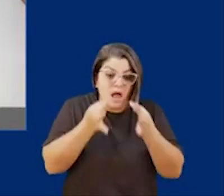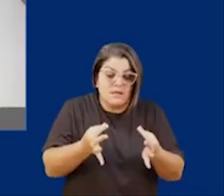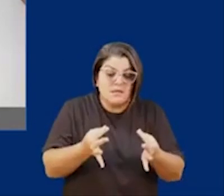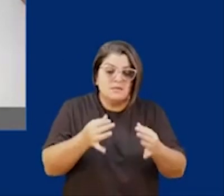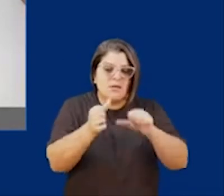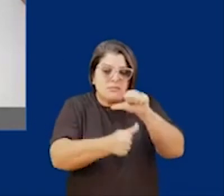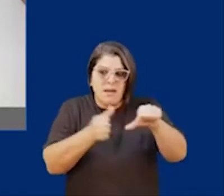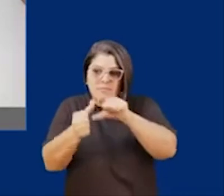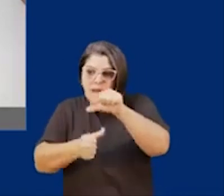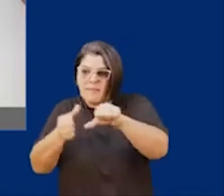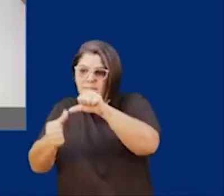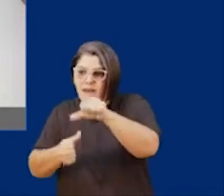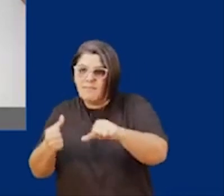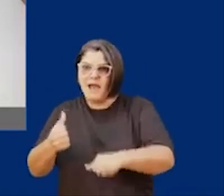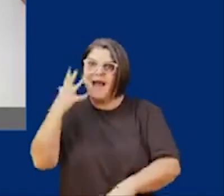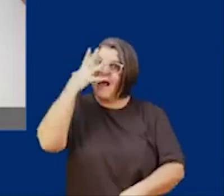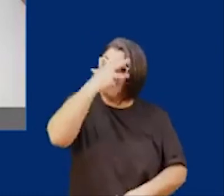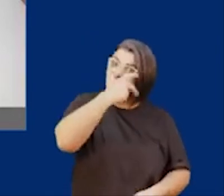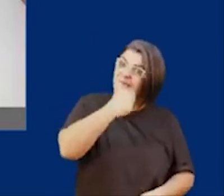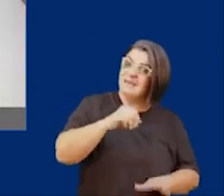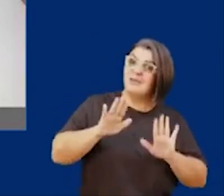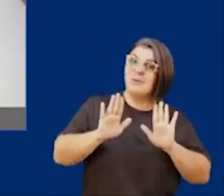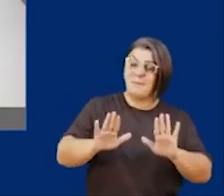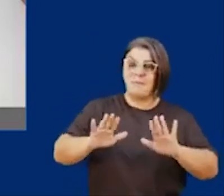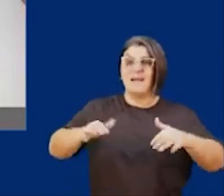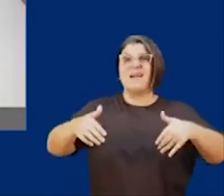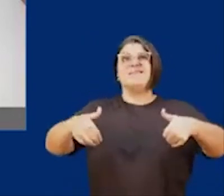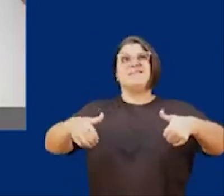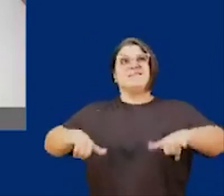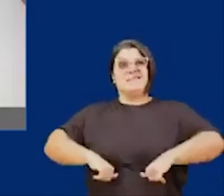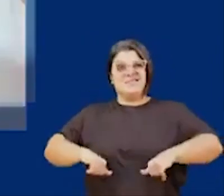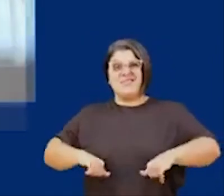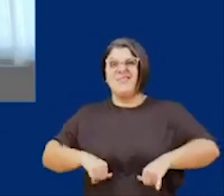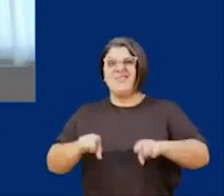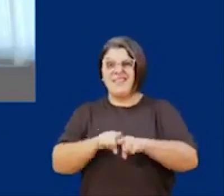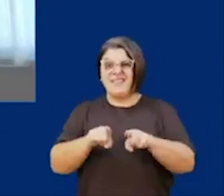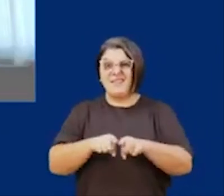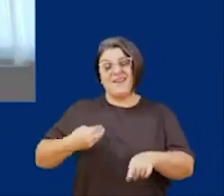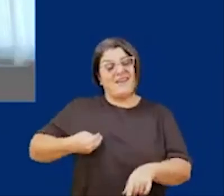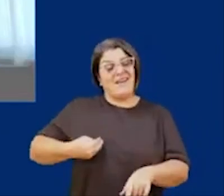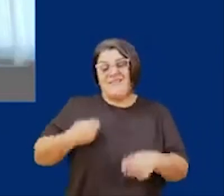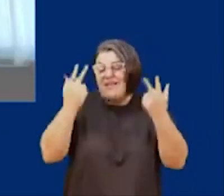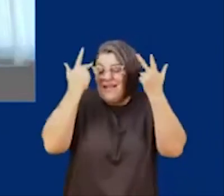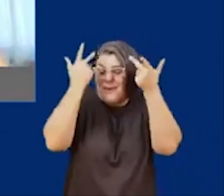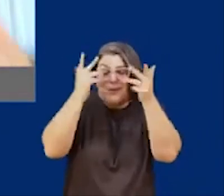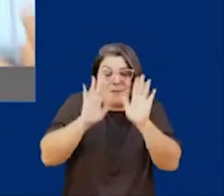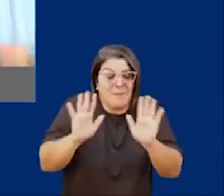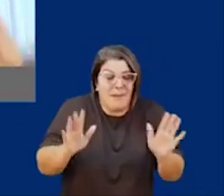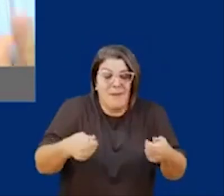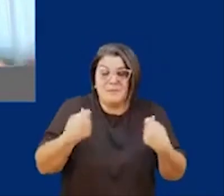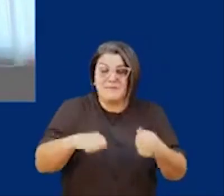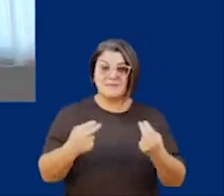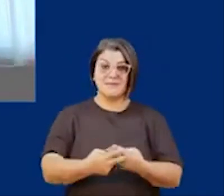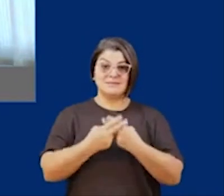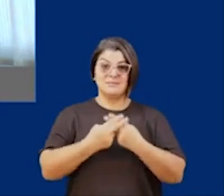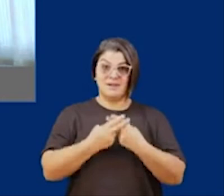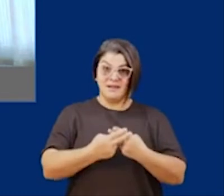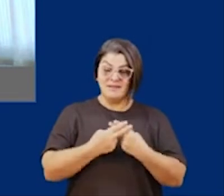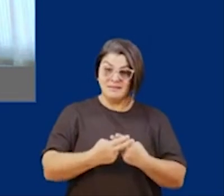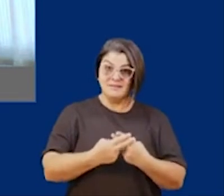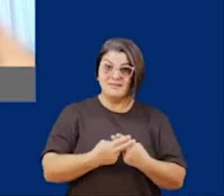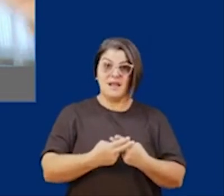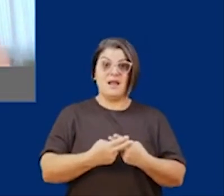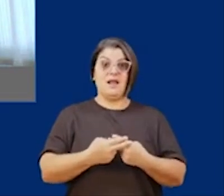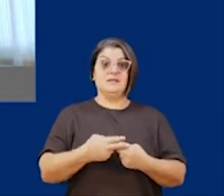isso é muito lindo e muito sofrido, e assim é a vida, né? Então, a gente ter a paciência e a abertura para viver esse processo,